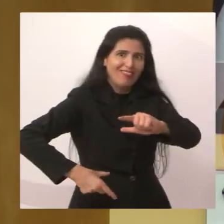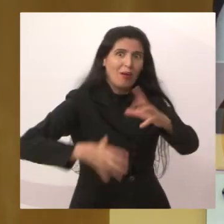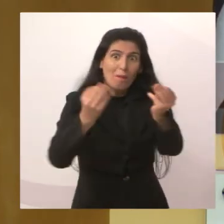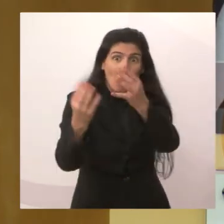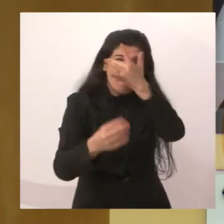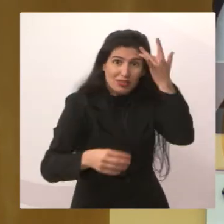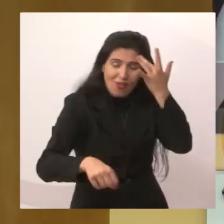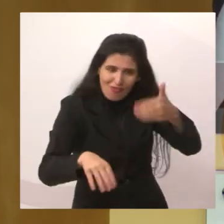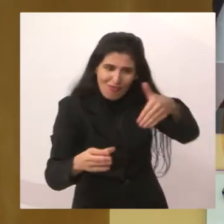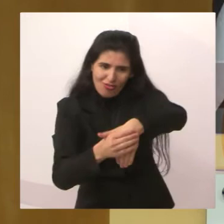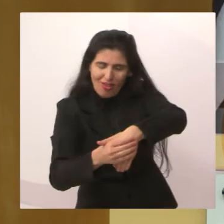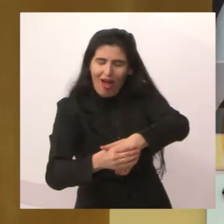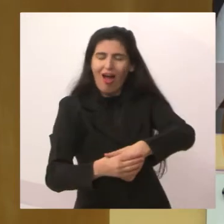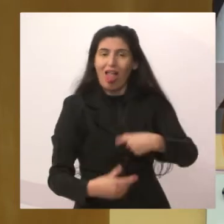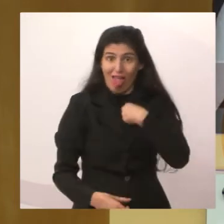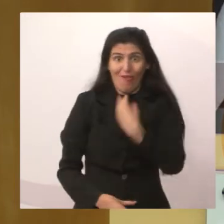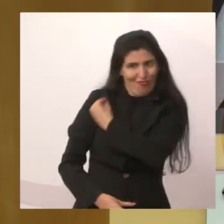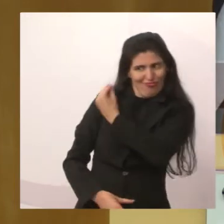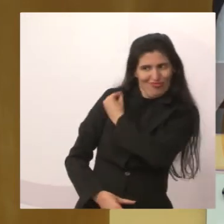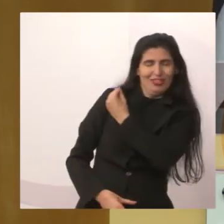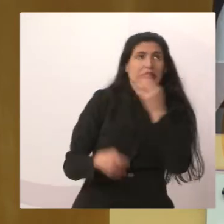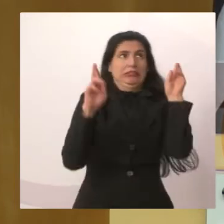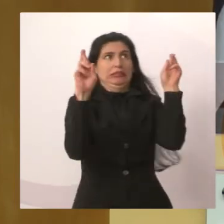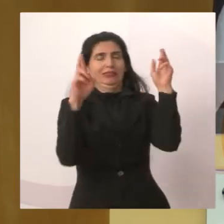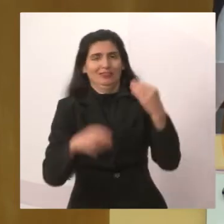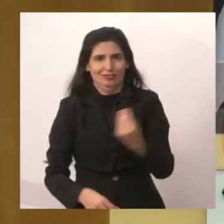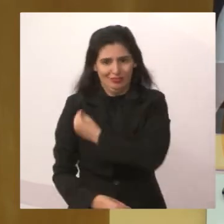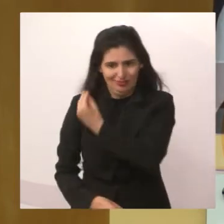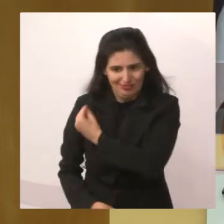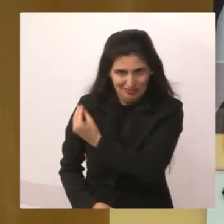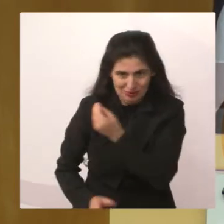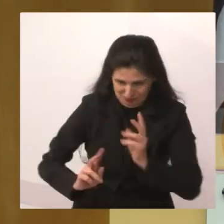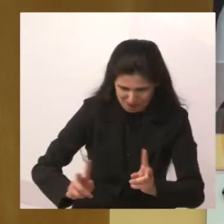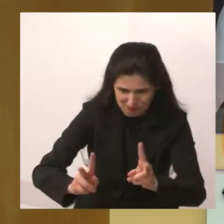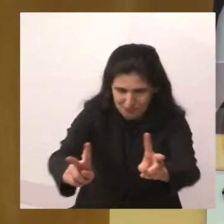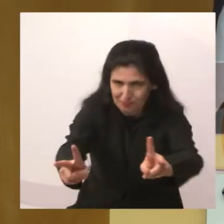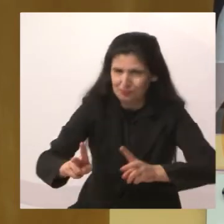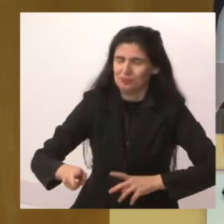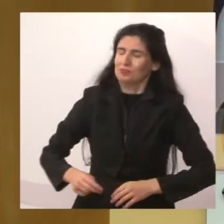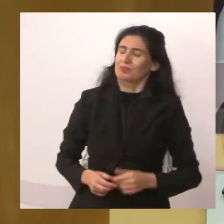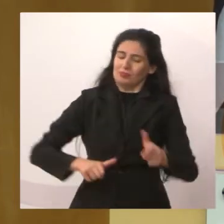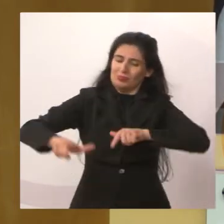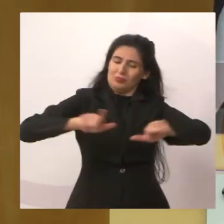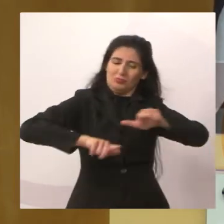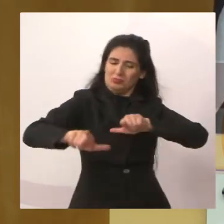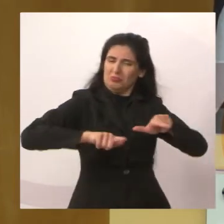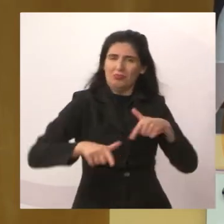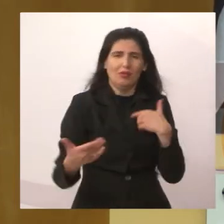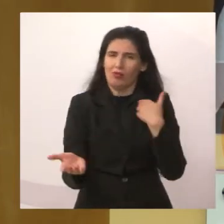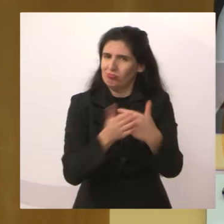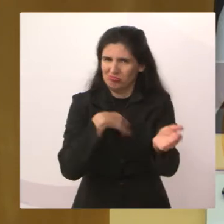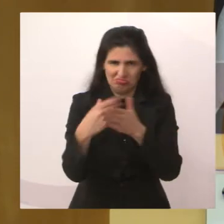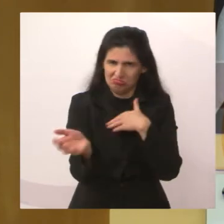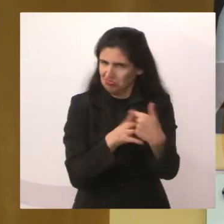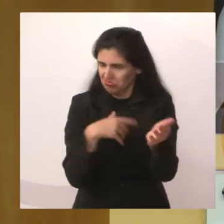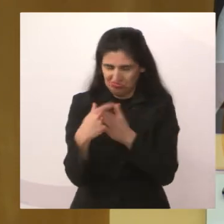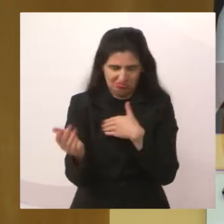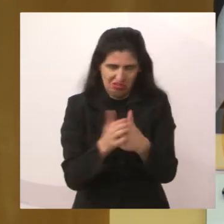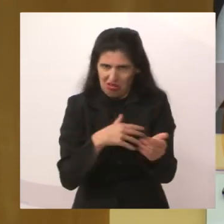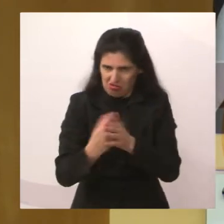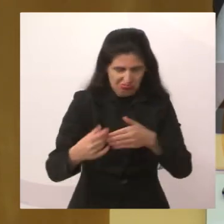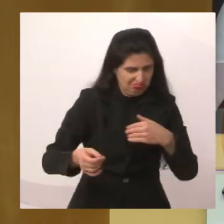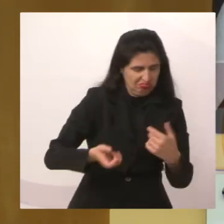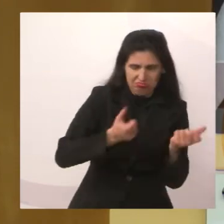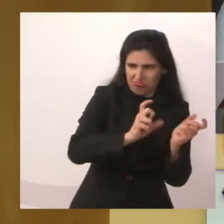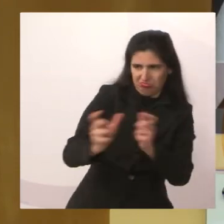Deus permitiu eu estar vivo, eu vier a ser eleito nos próximos anos, em qualquer tipo de cargo, tá? Eu jamais